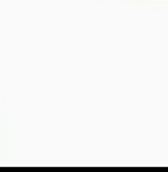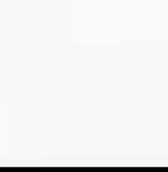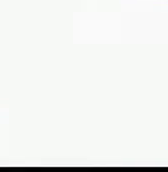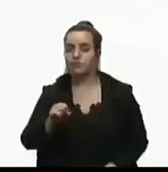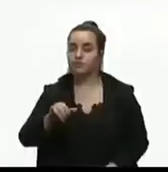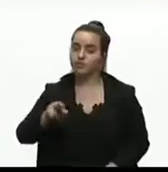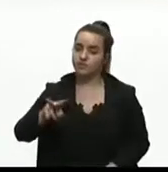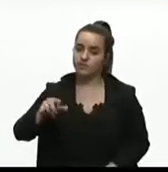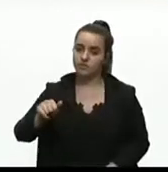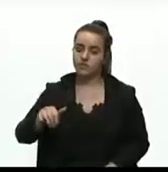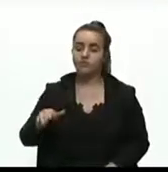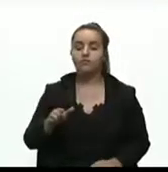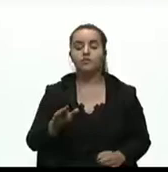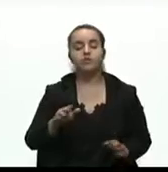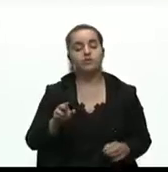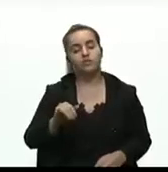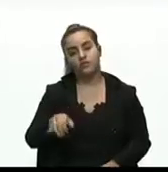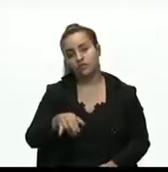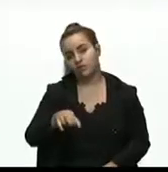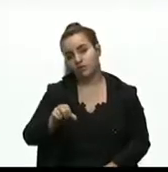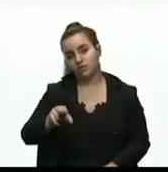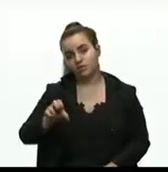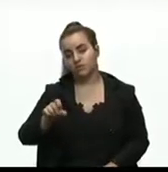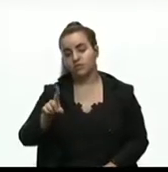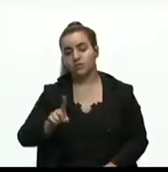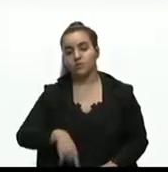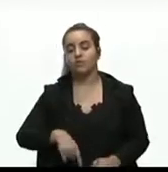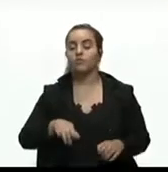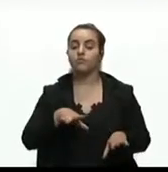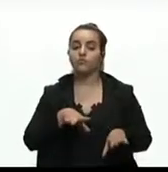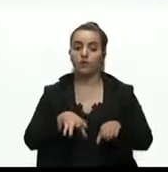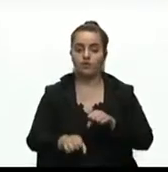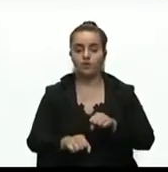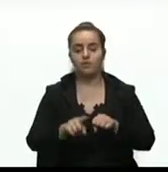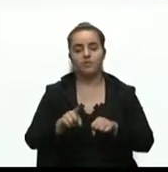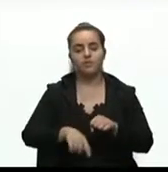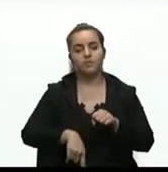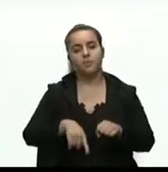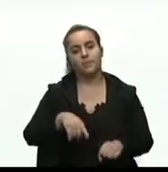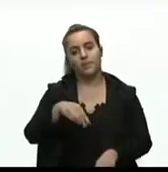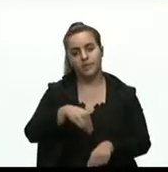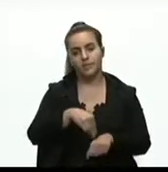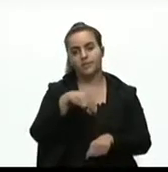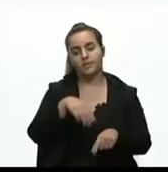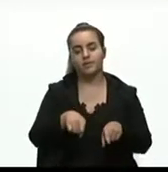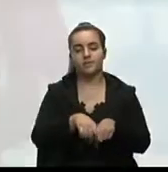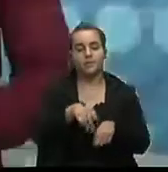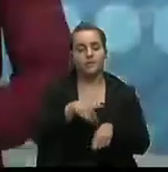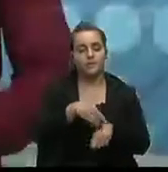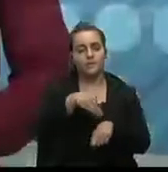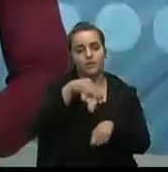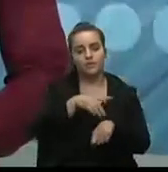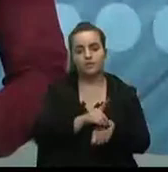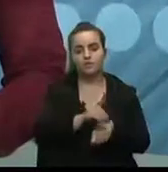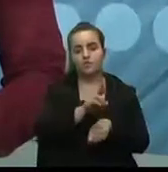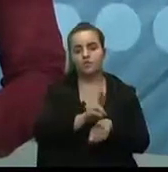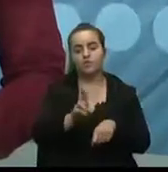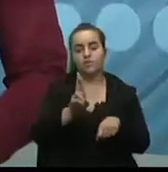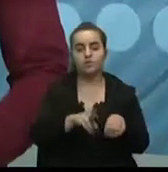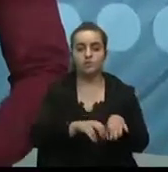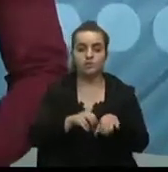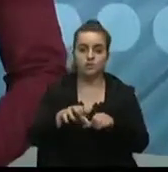sou licenciado em Matemática, sou especialista em Educação Matemática, mestre e doutorando em Ensino de Ciências e Educação